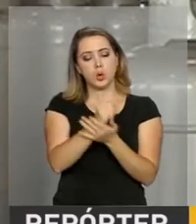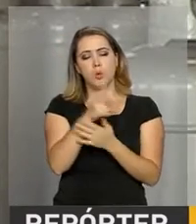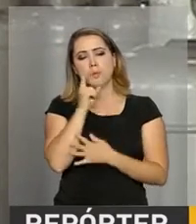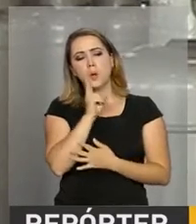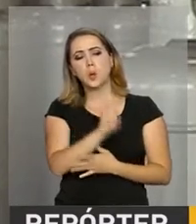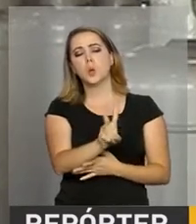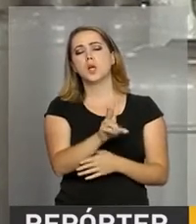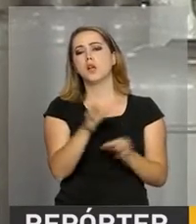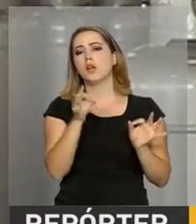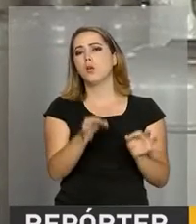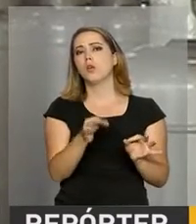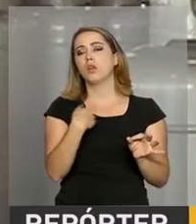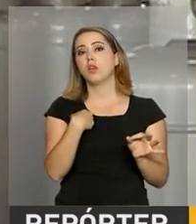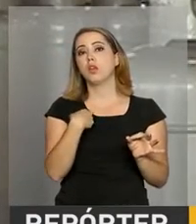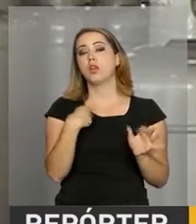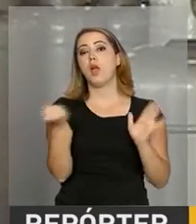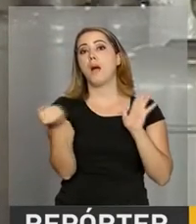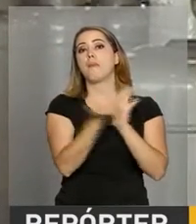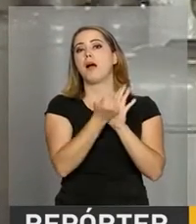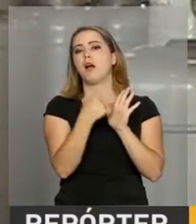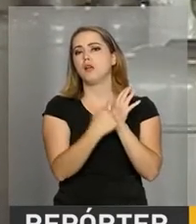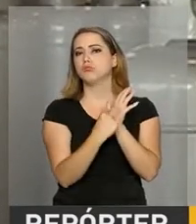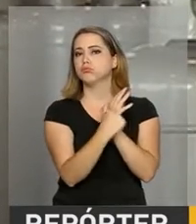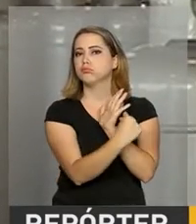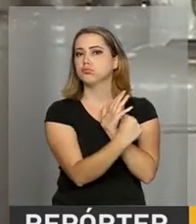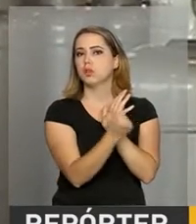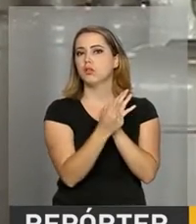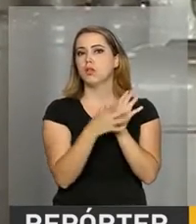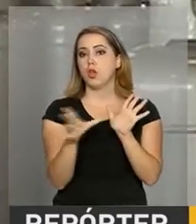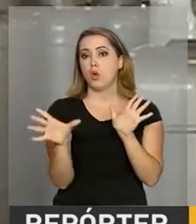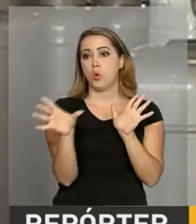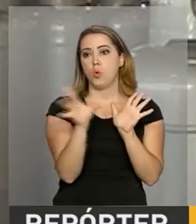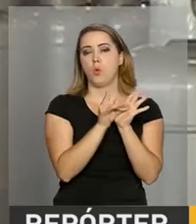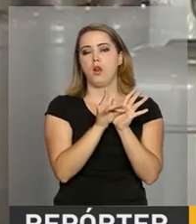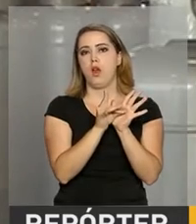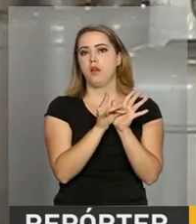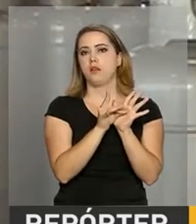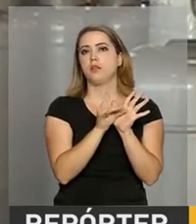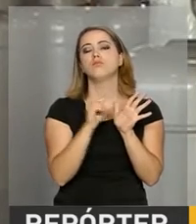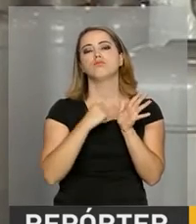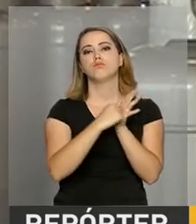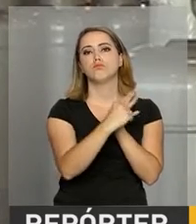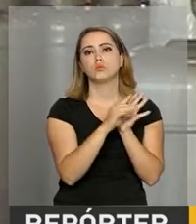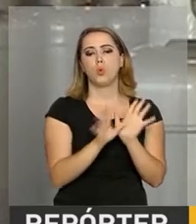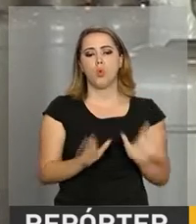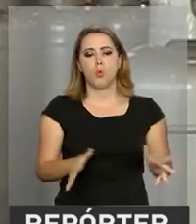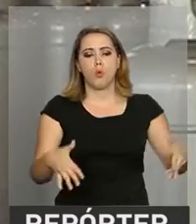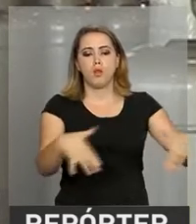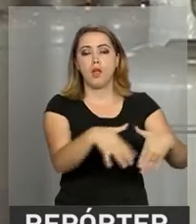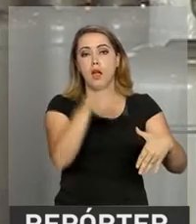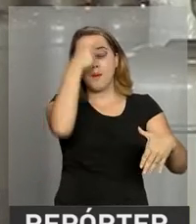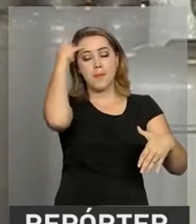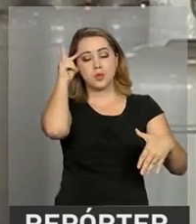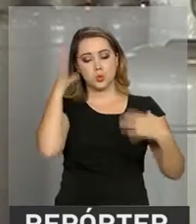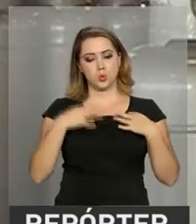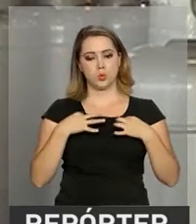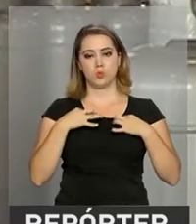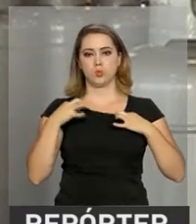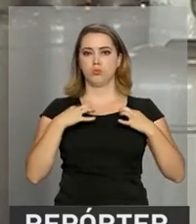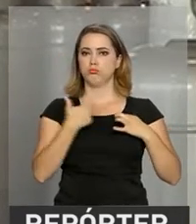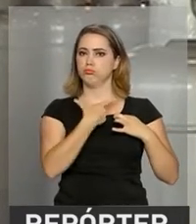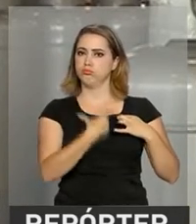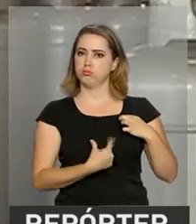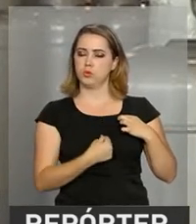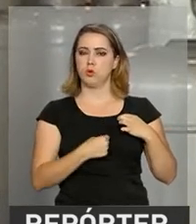pontos que é a marca do botijão a marca do lacre da etiqueta uniforme que o empregador está usando o